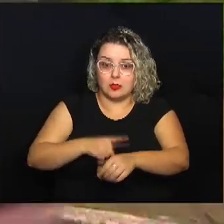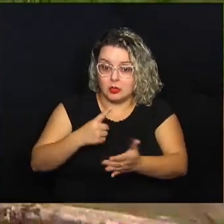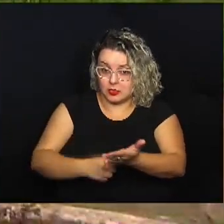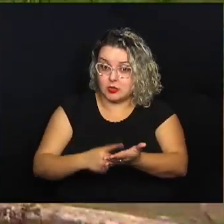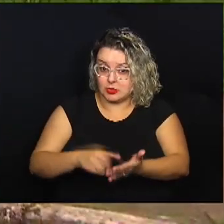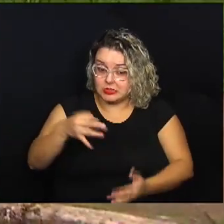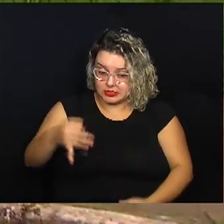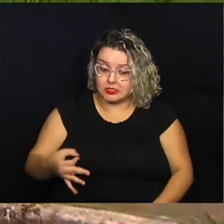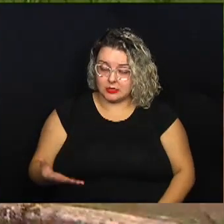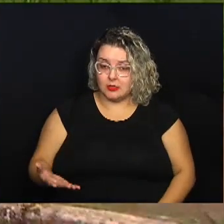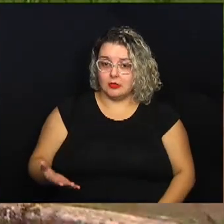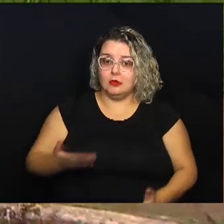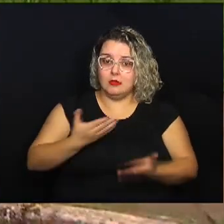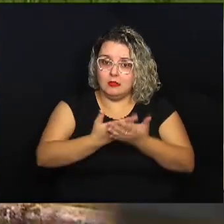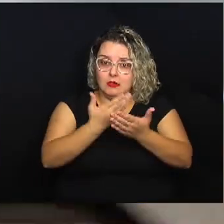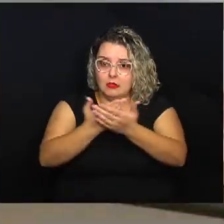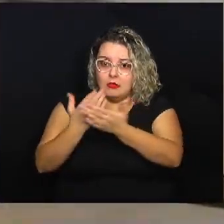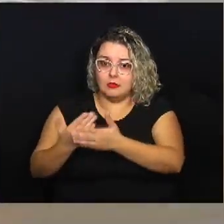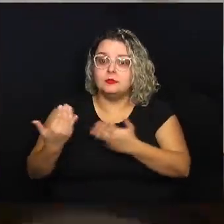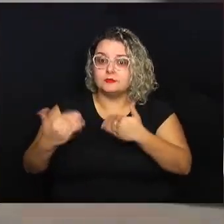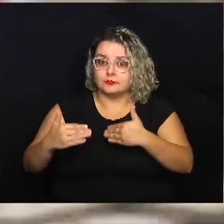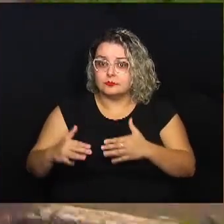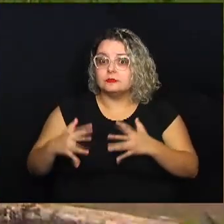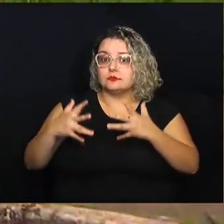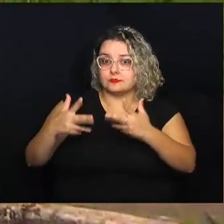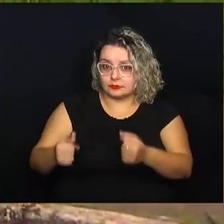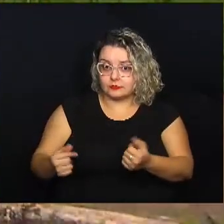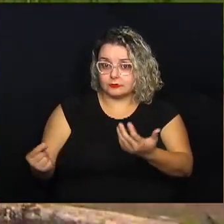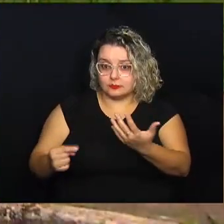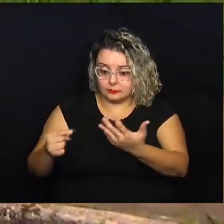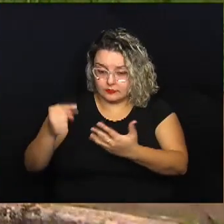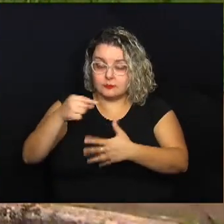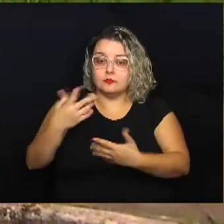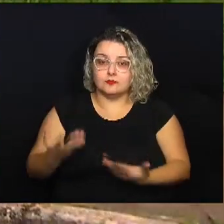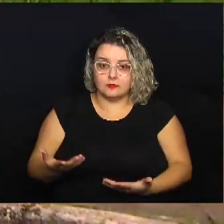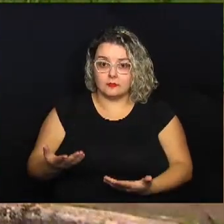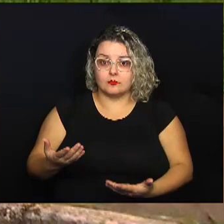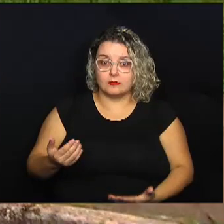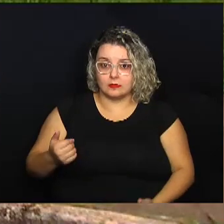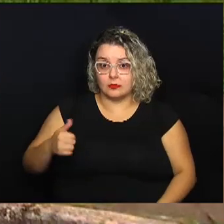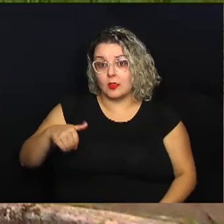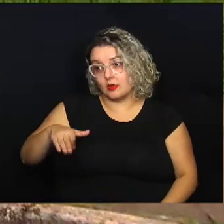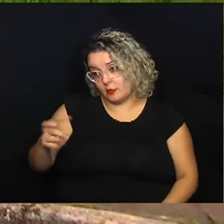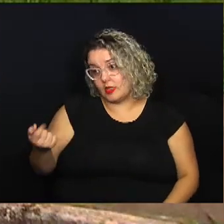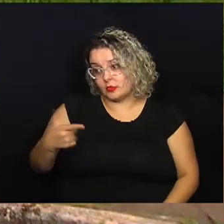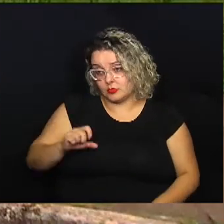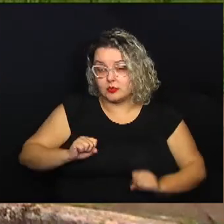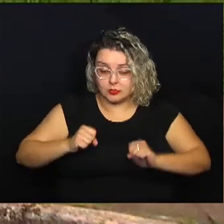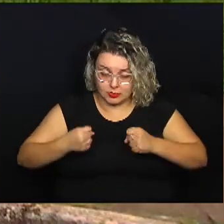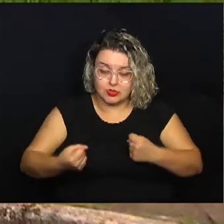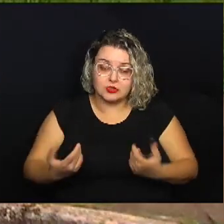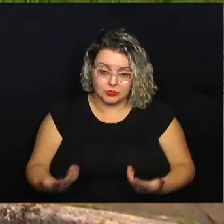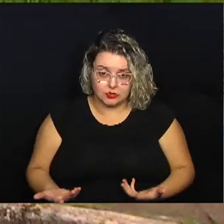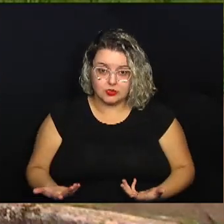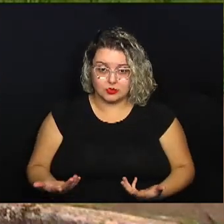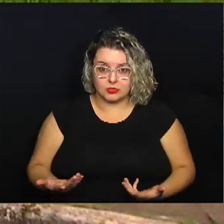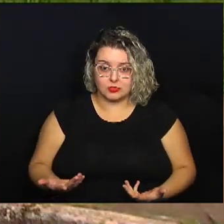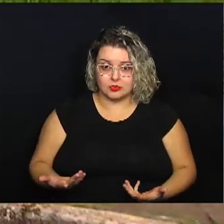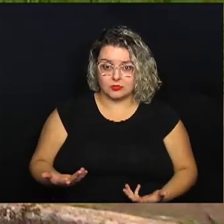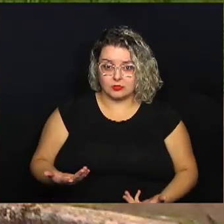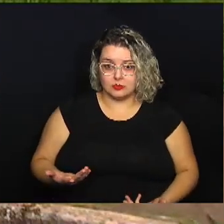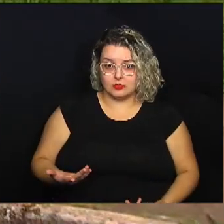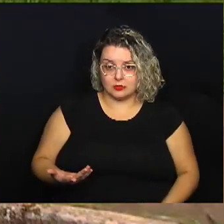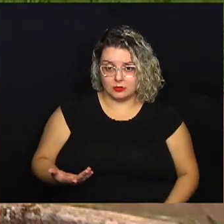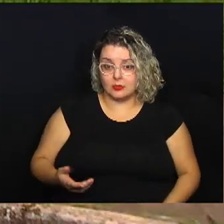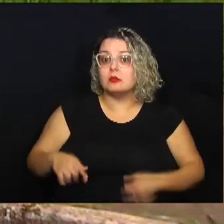que estudar para a prova, todas essas questões vai mais além do seu esforço, digamos assim, né? Mas